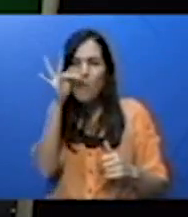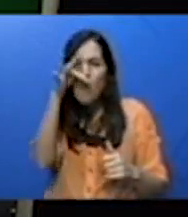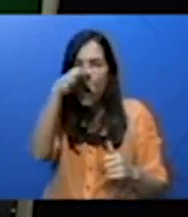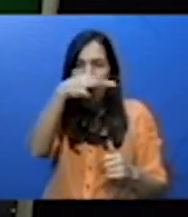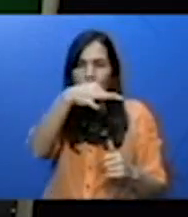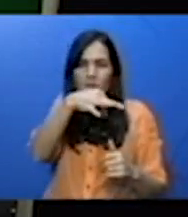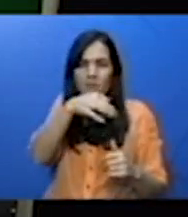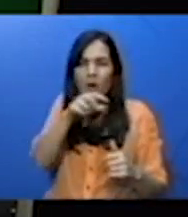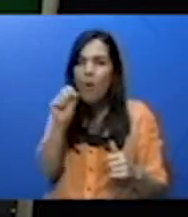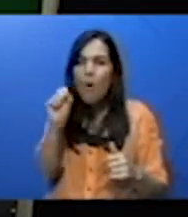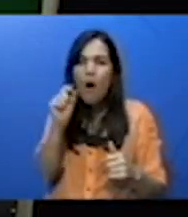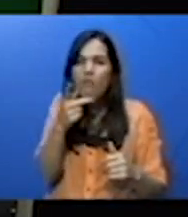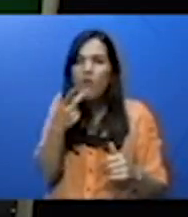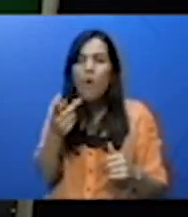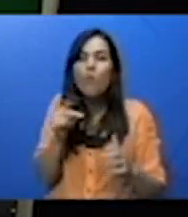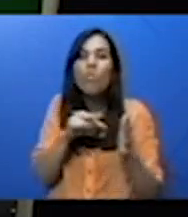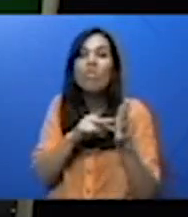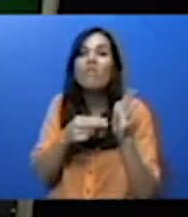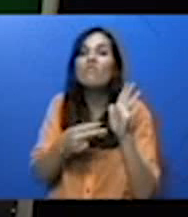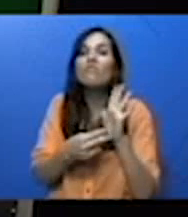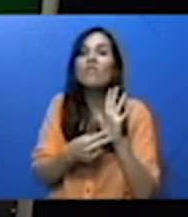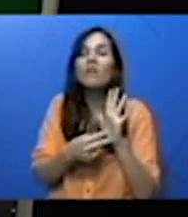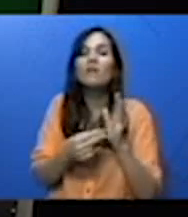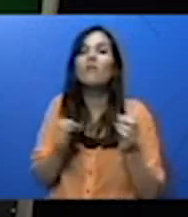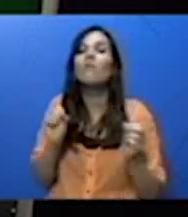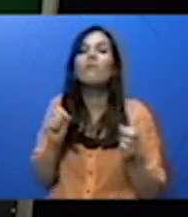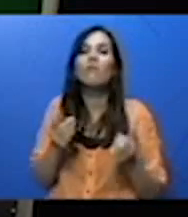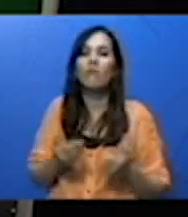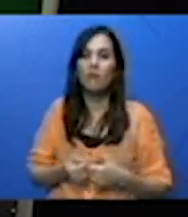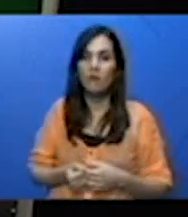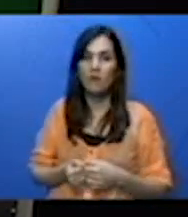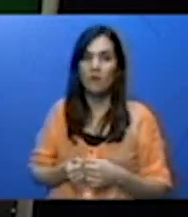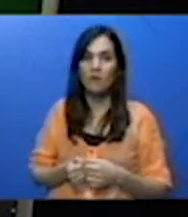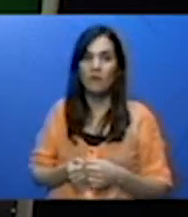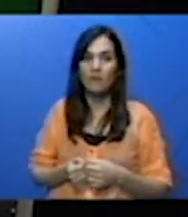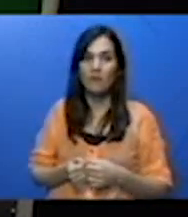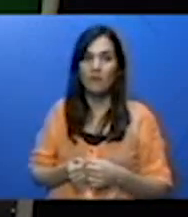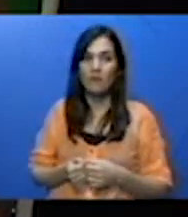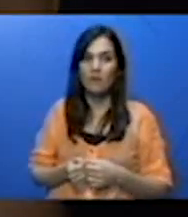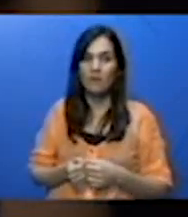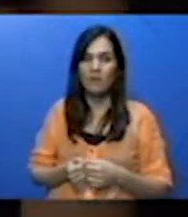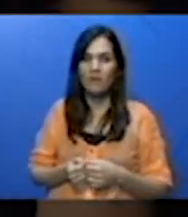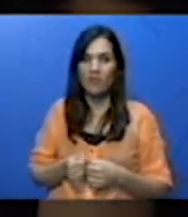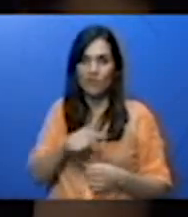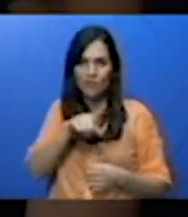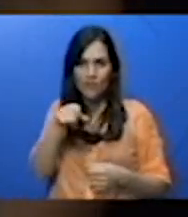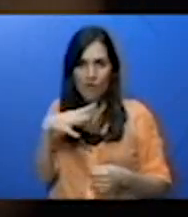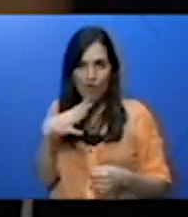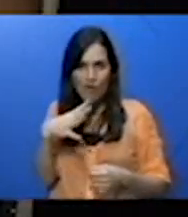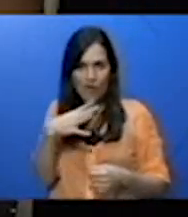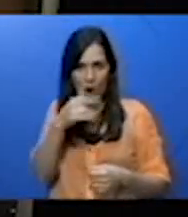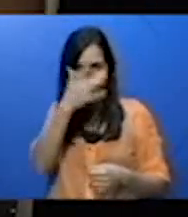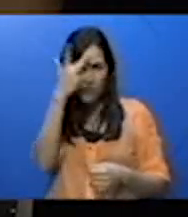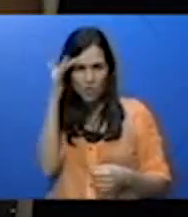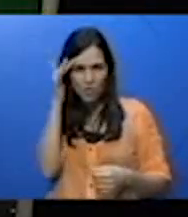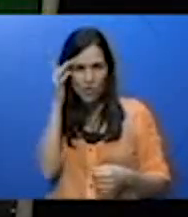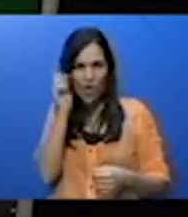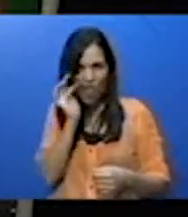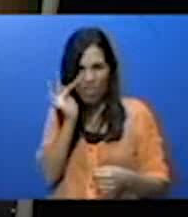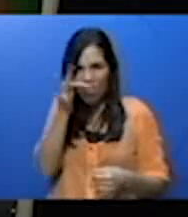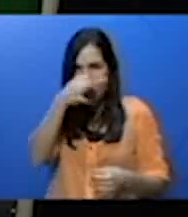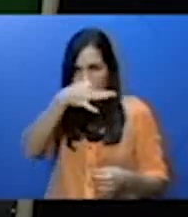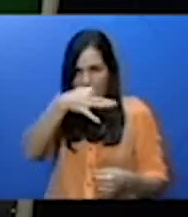nós falamos sobre o significado dessa palavrinha teimosa? Né? Vocês aí conhecem alguém que é teimoso? Que gosta de fazer as